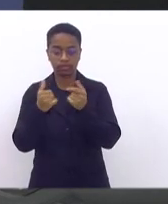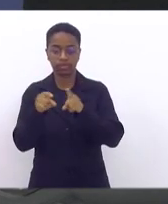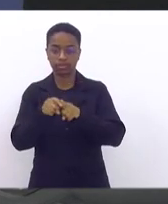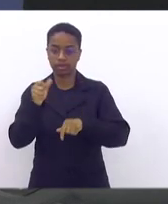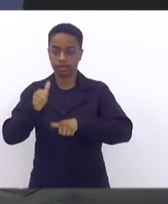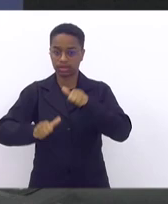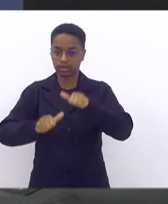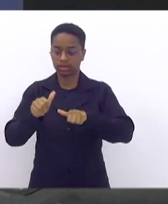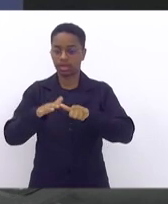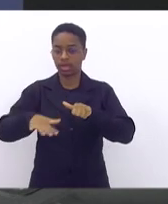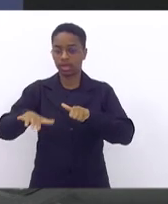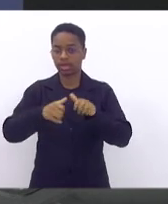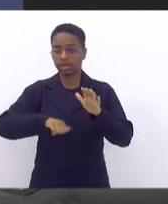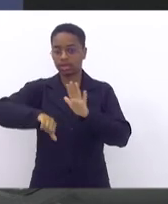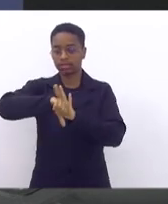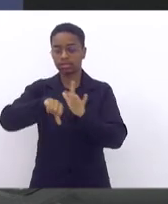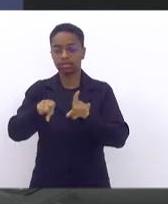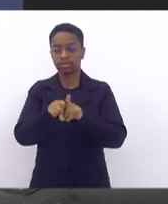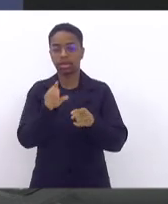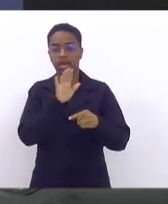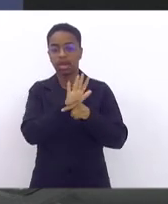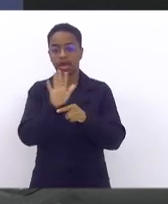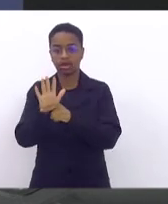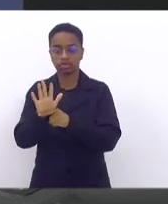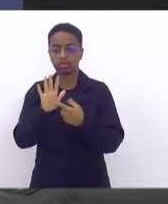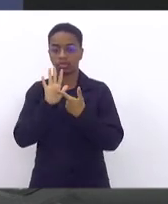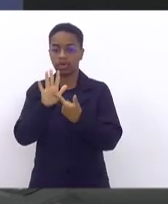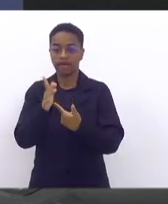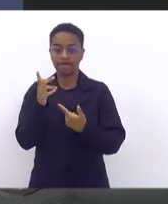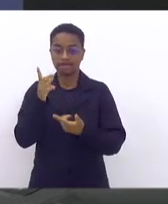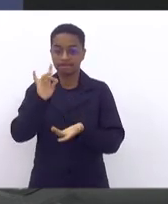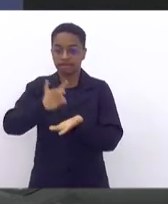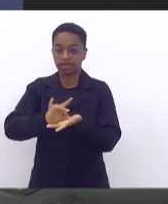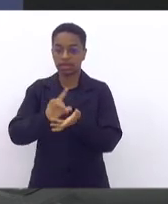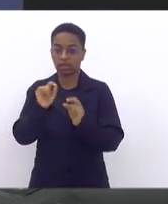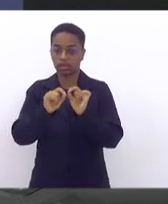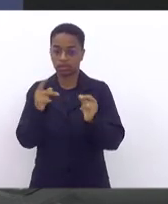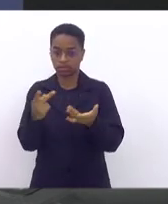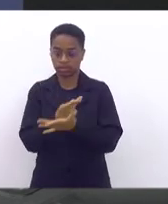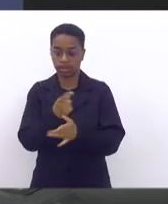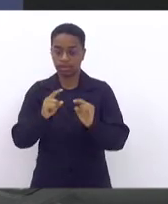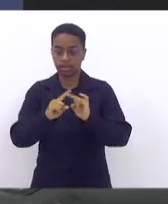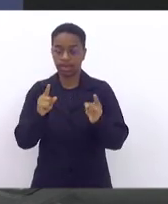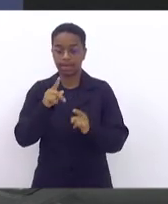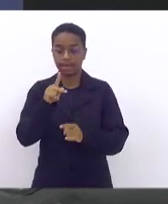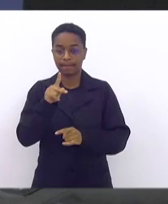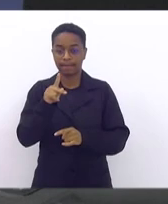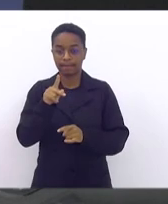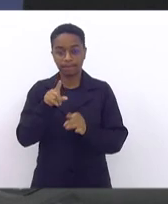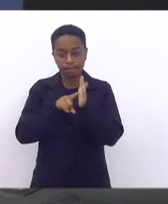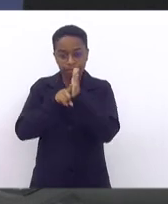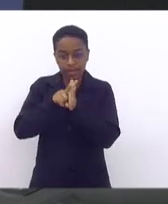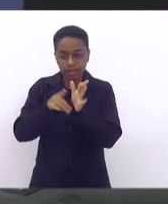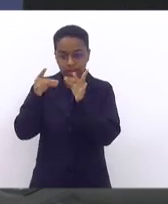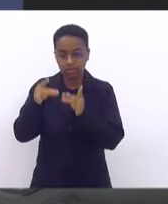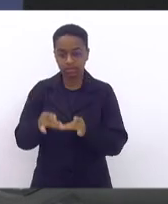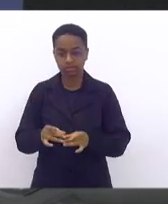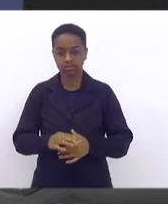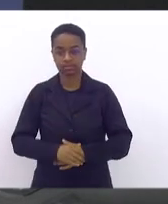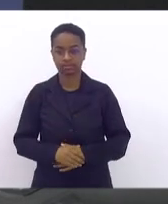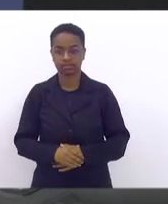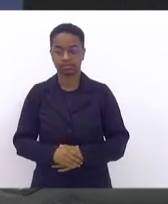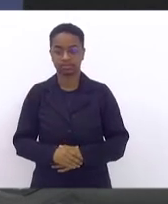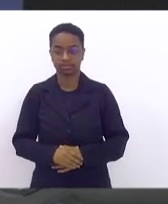casos criminais, ajudando a estabelecer a verdade dos fatos. E a perícia não apenas ajuda a condenar